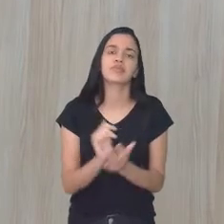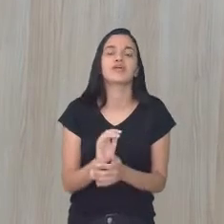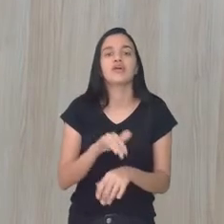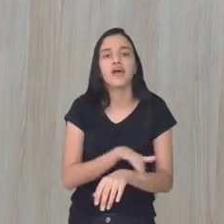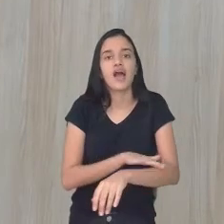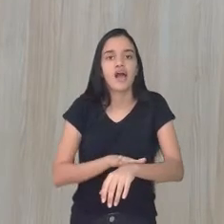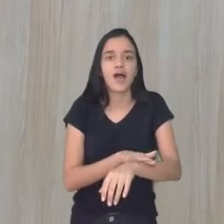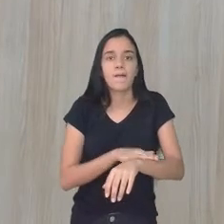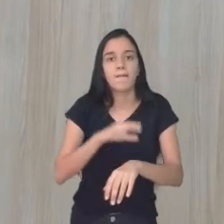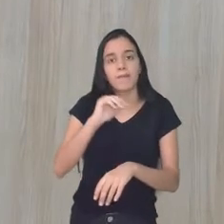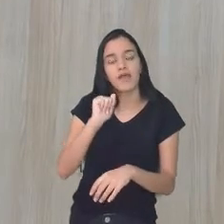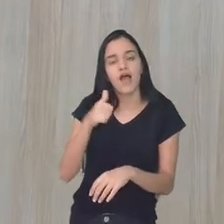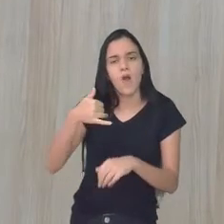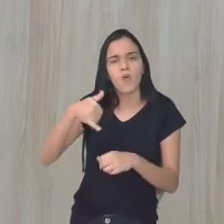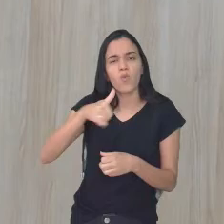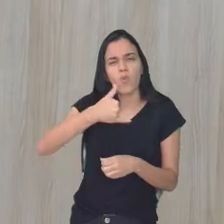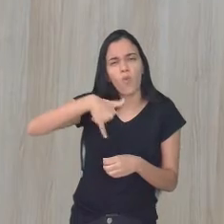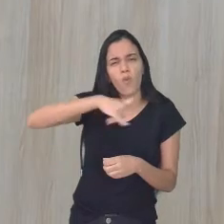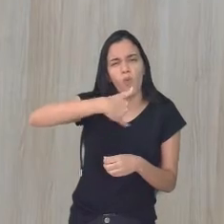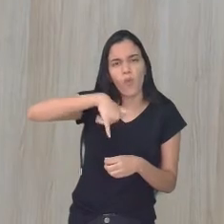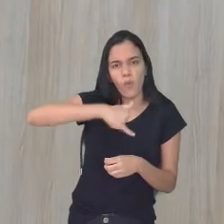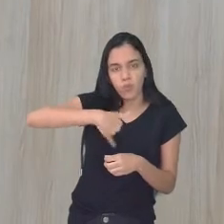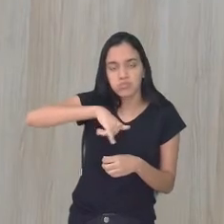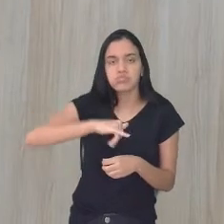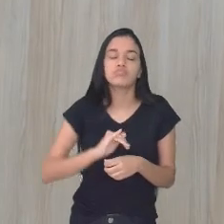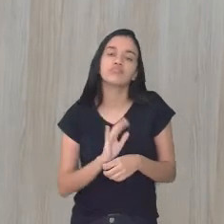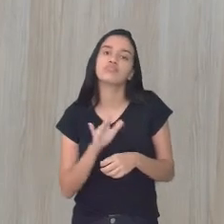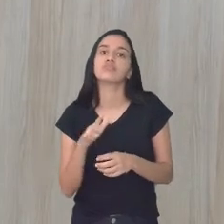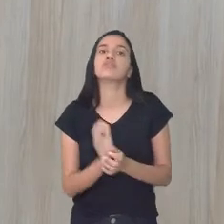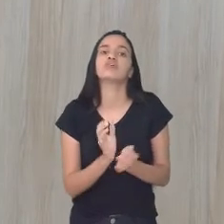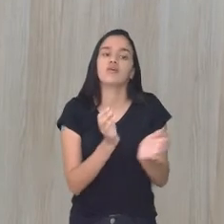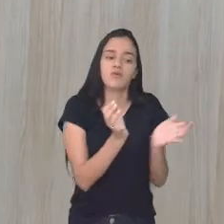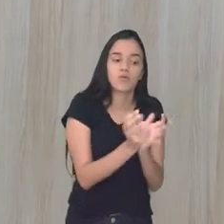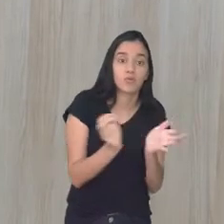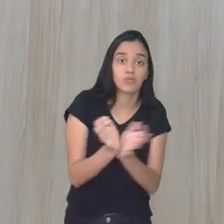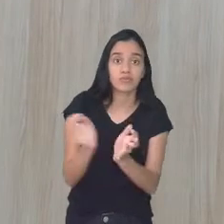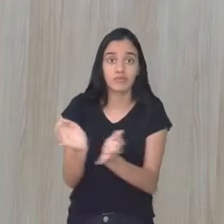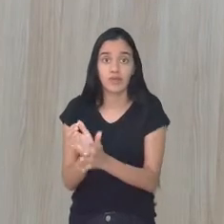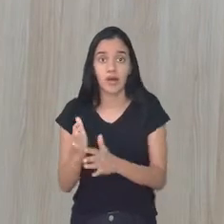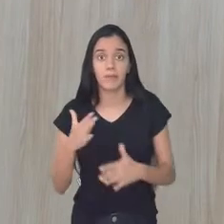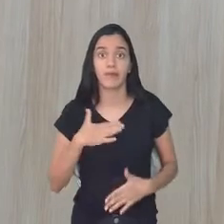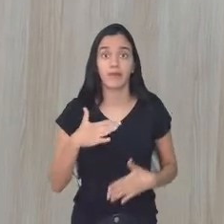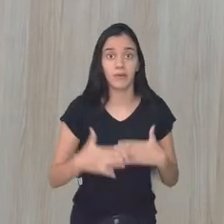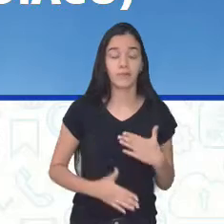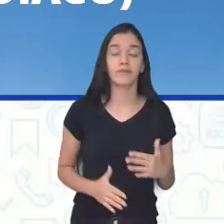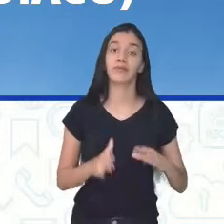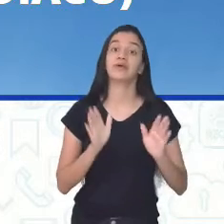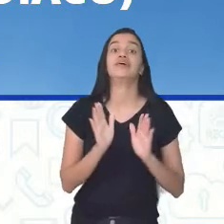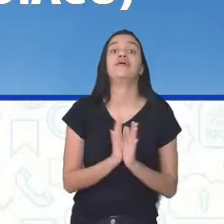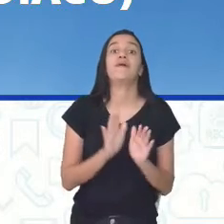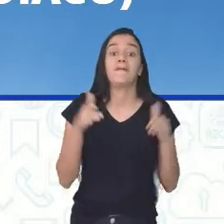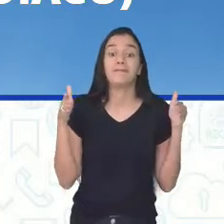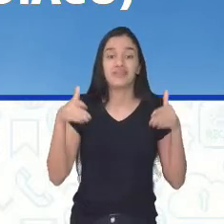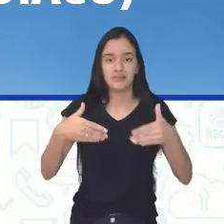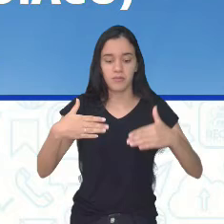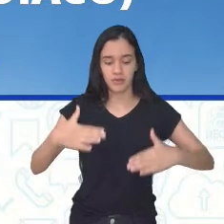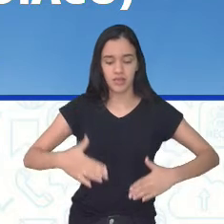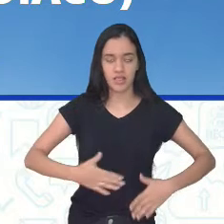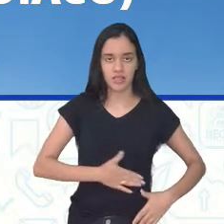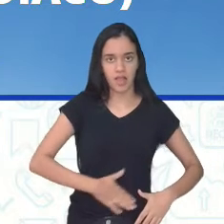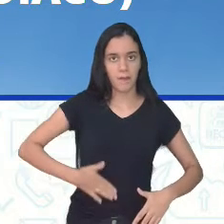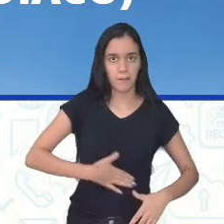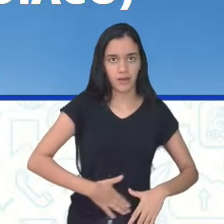o tecido gorduroso, o tecido de gordura, que se acumula em várias partes do corpo, principalmente na barriga, no abdômen.